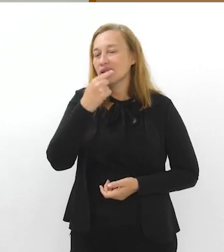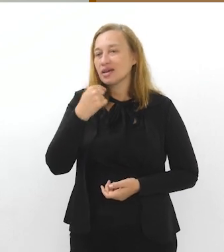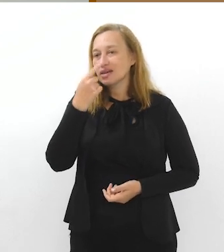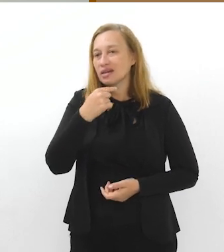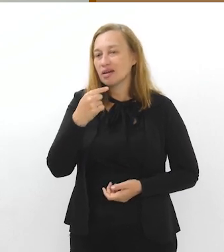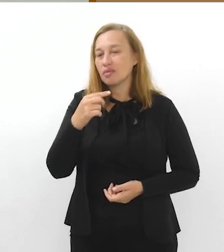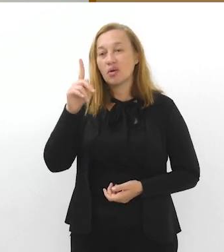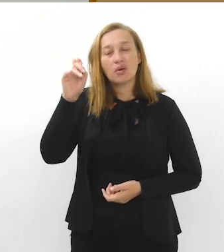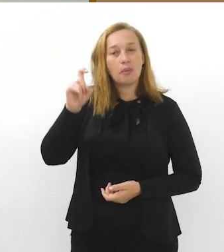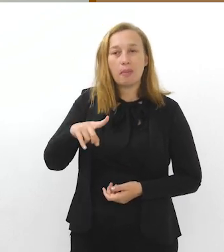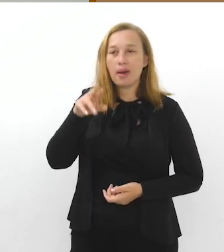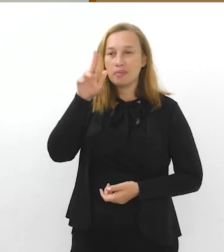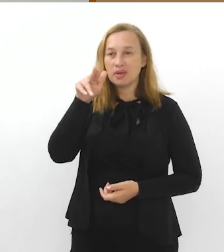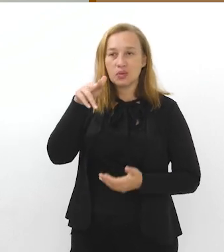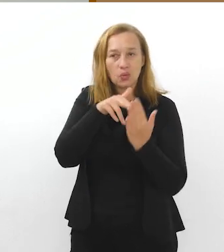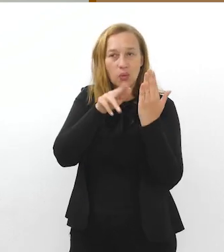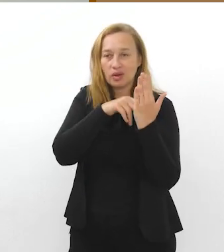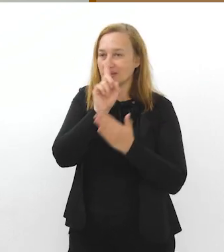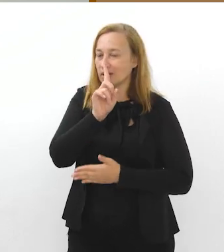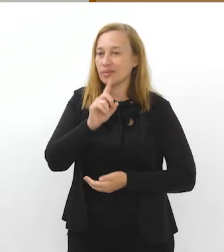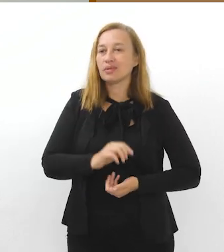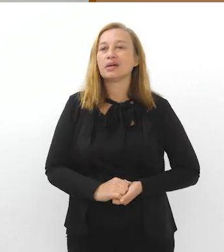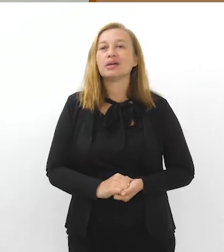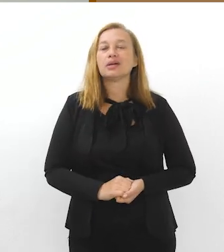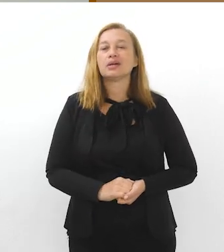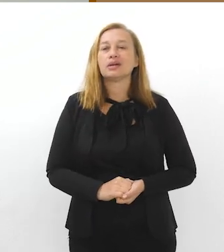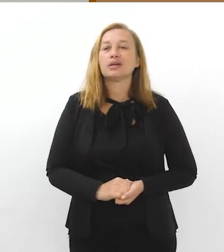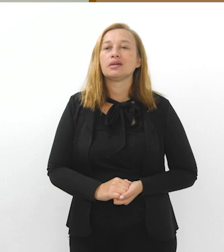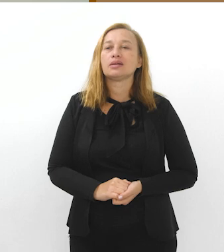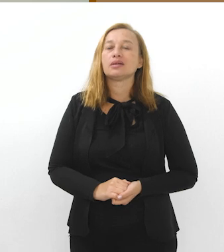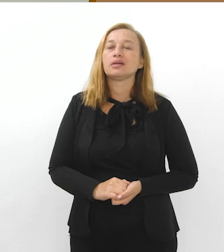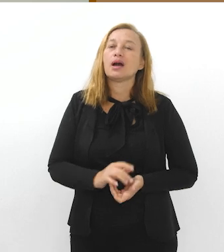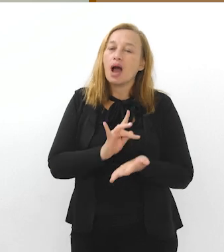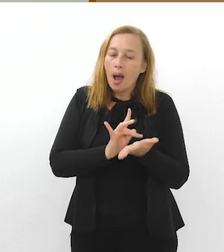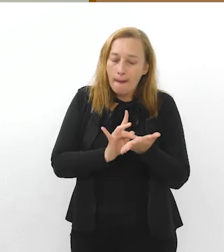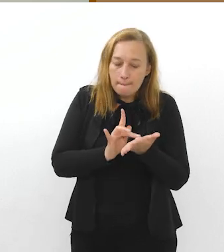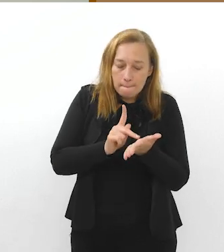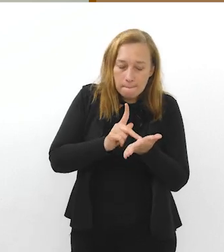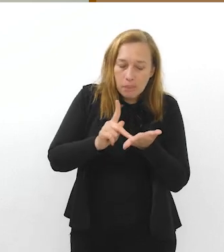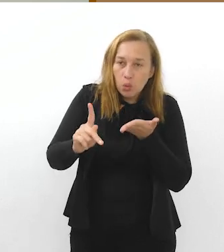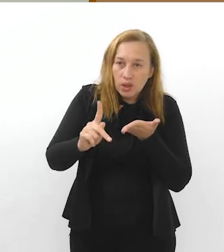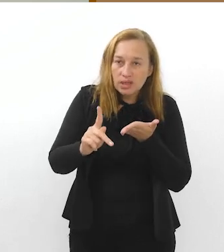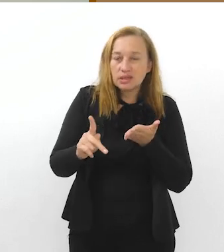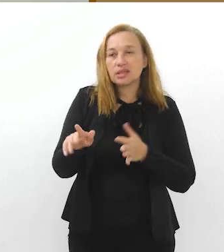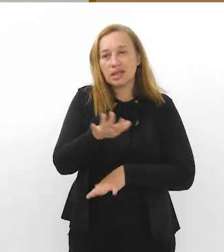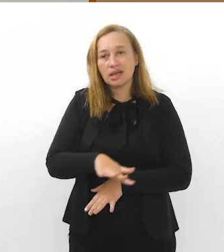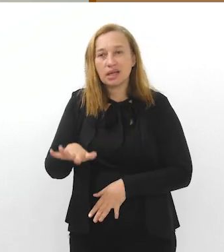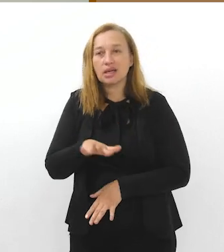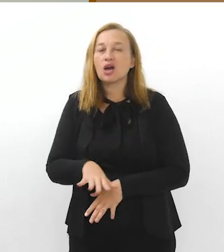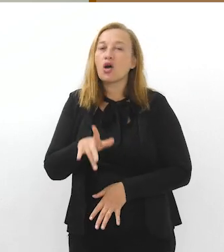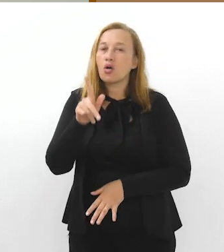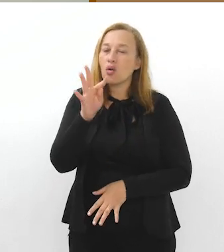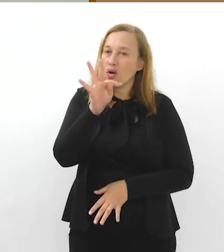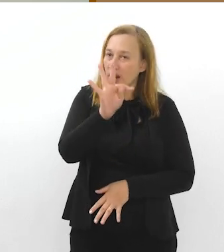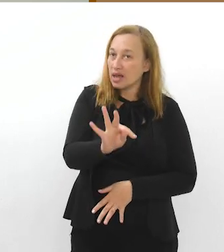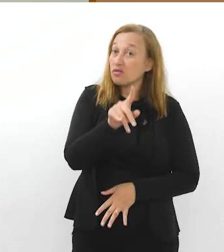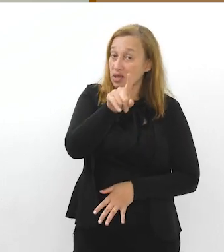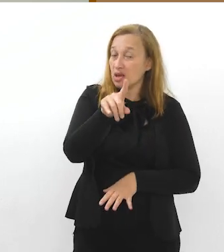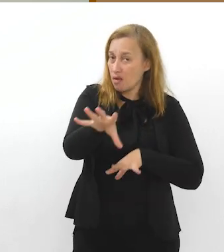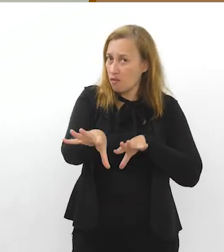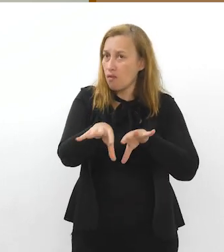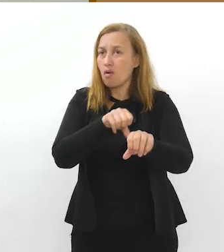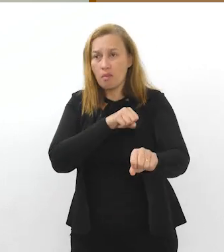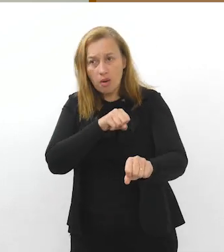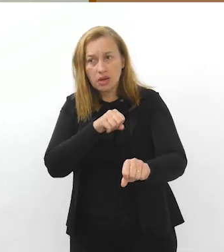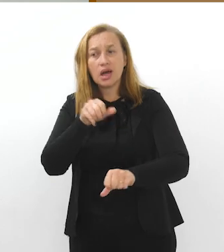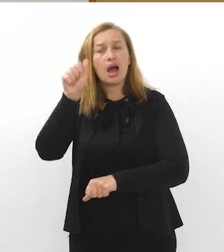mim? O óculos. Eles não falam que é a pintura acabou que o pé, né? Eles veem o dom, a pureza,